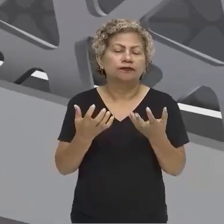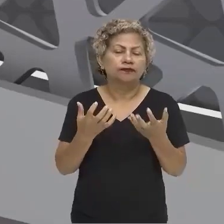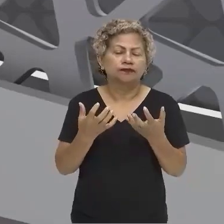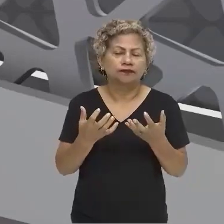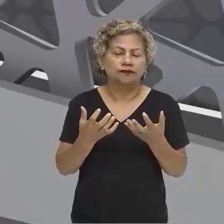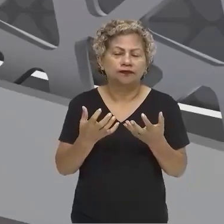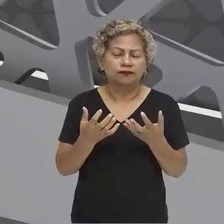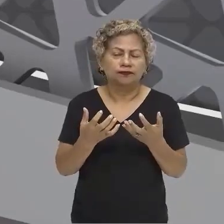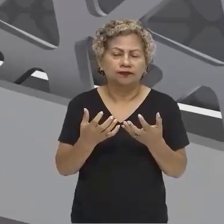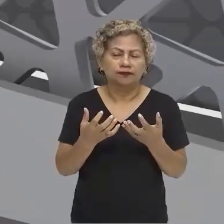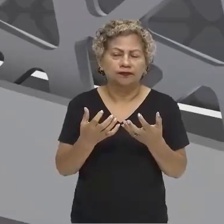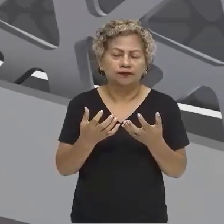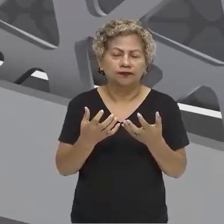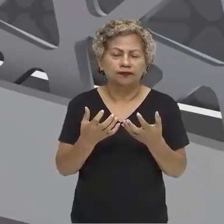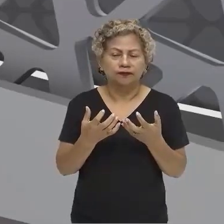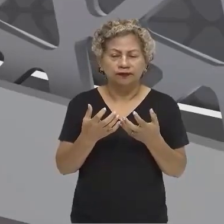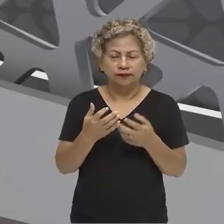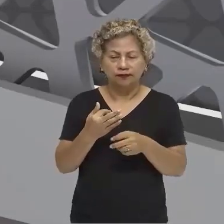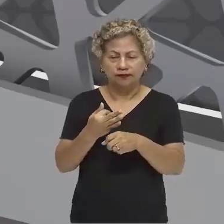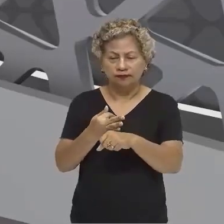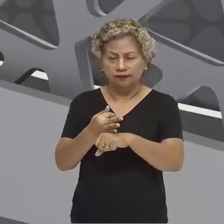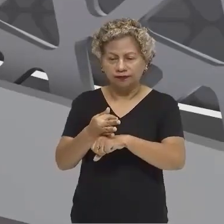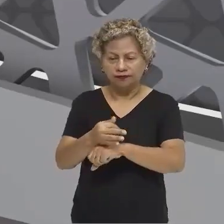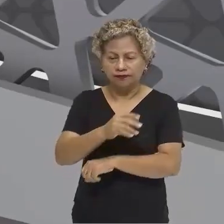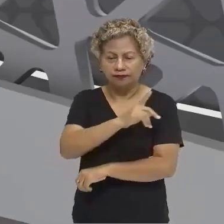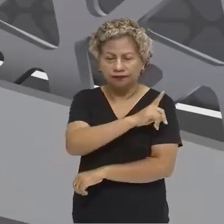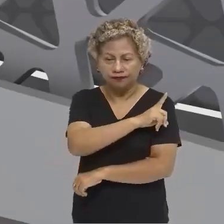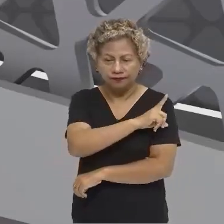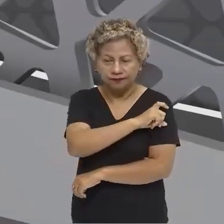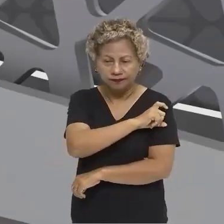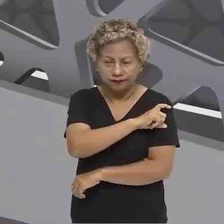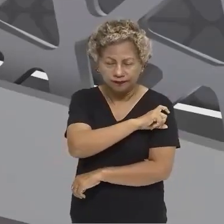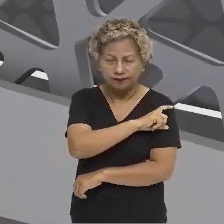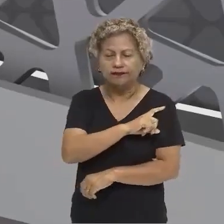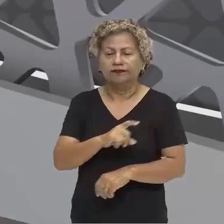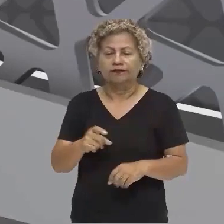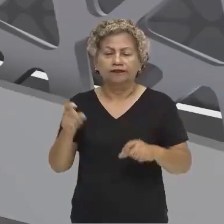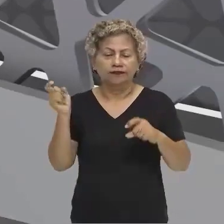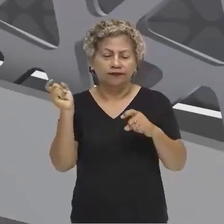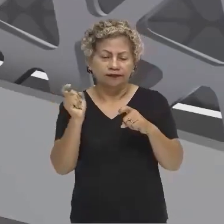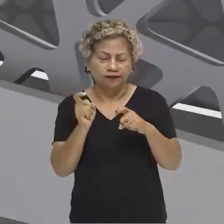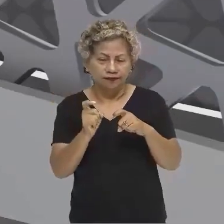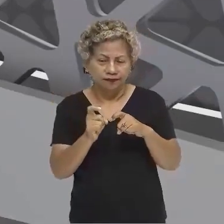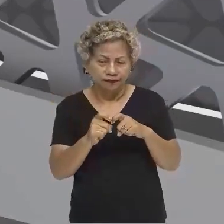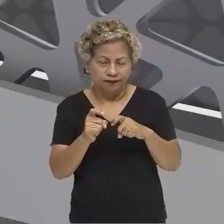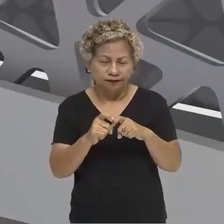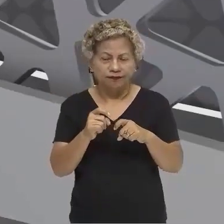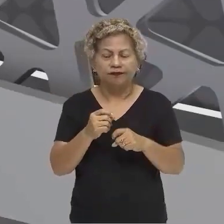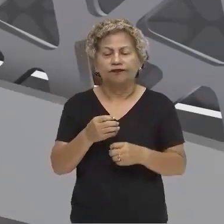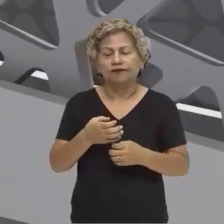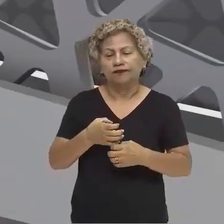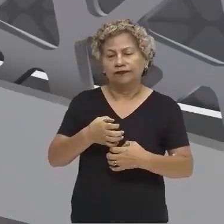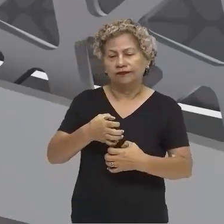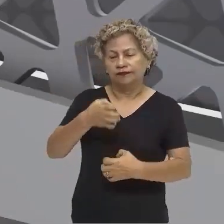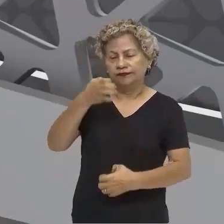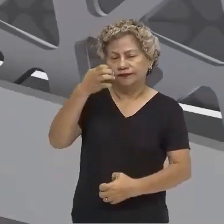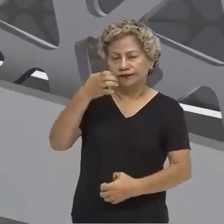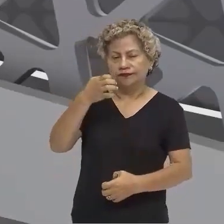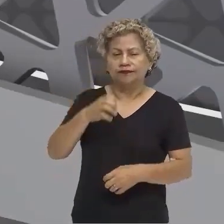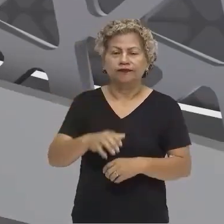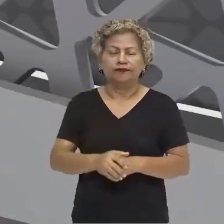eu desejo fazer uma faculdade de enfermagem, de medicina, de direito, de engenharia,